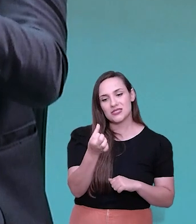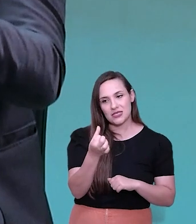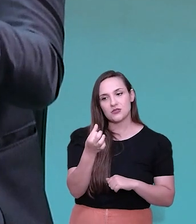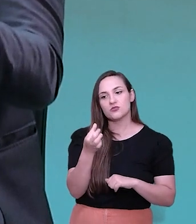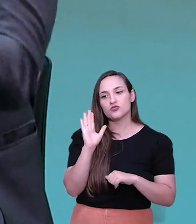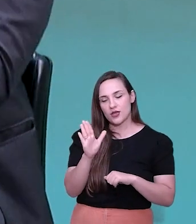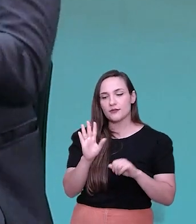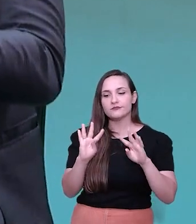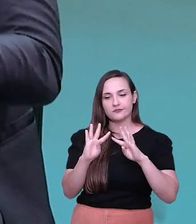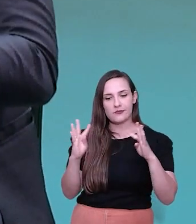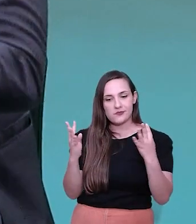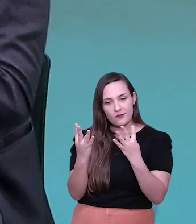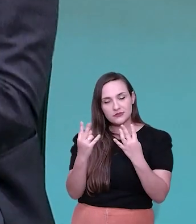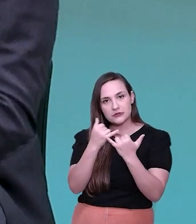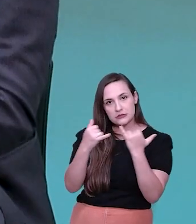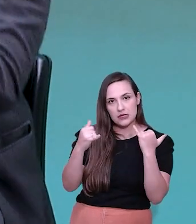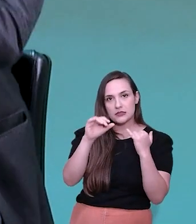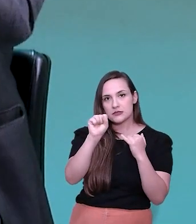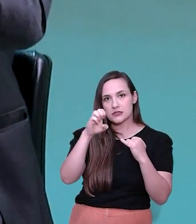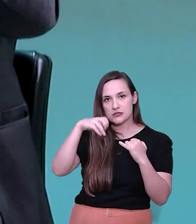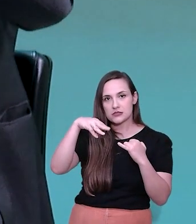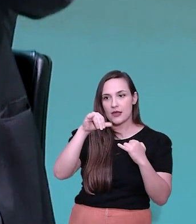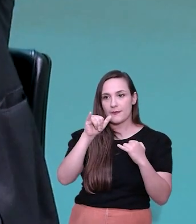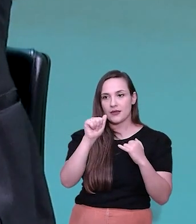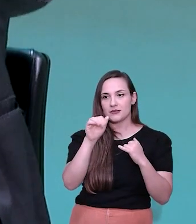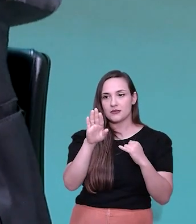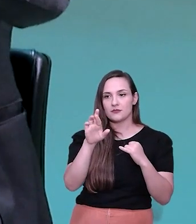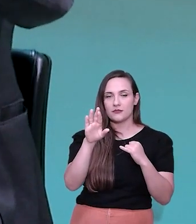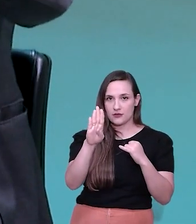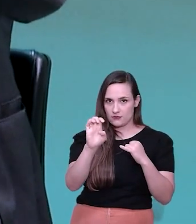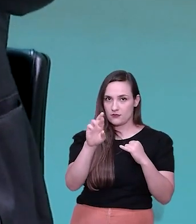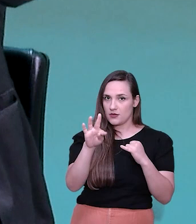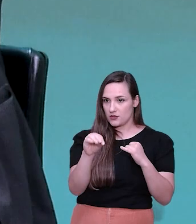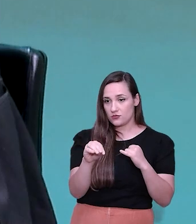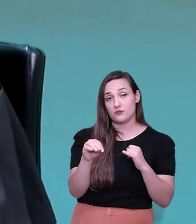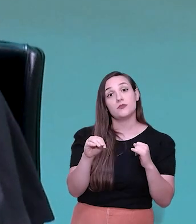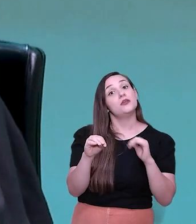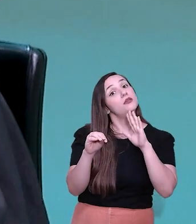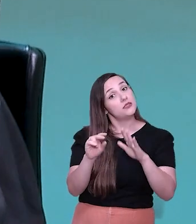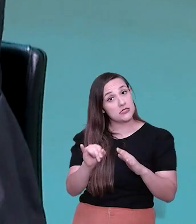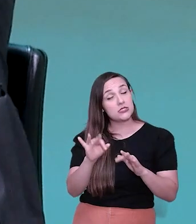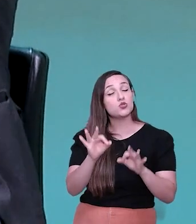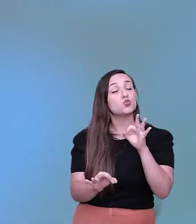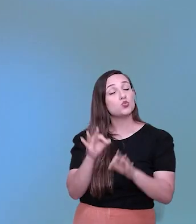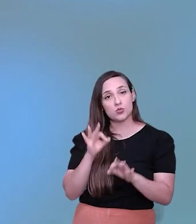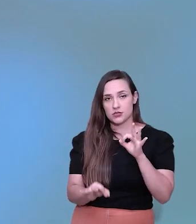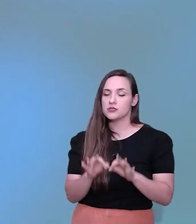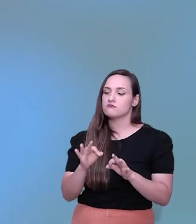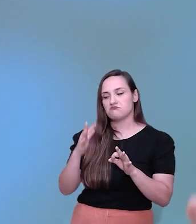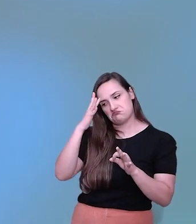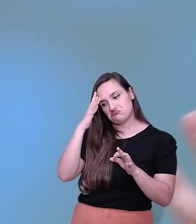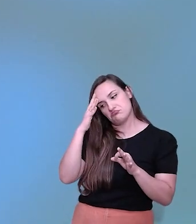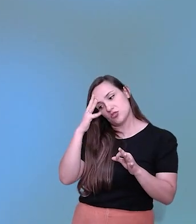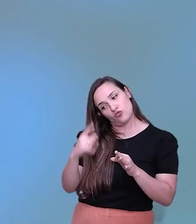regime semiaberto. A partir daí, ele tem esse direito, desde que o juiz entenda que isso é importante para a ressocialização